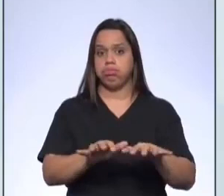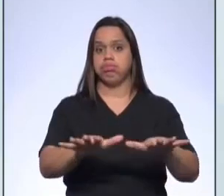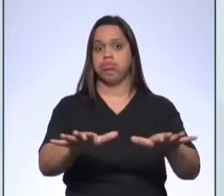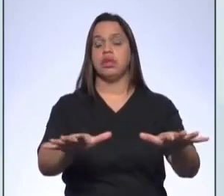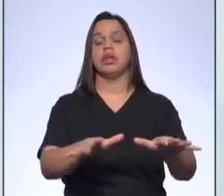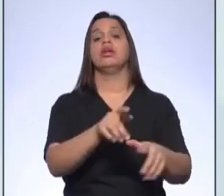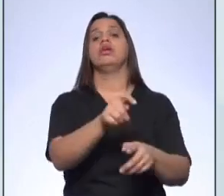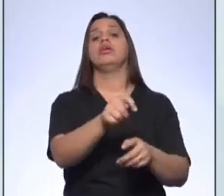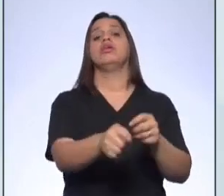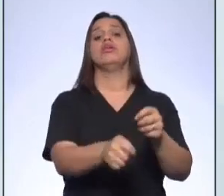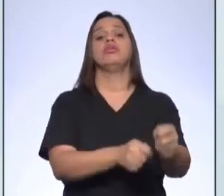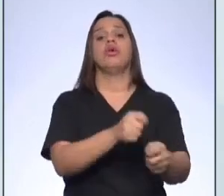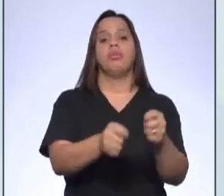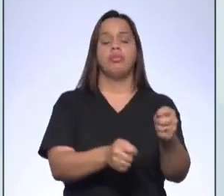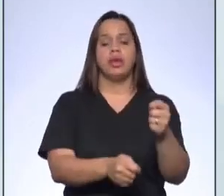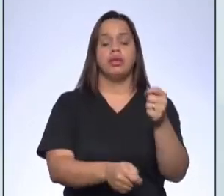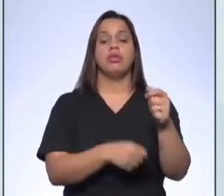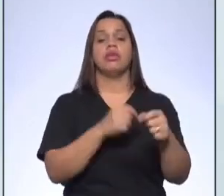e constroem